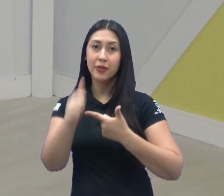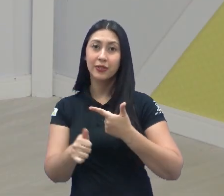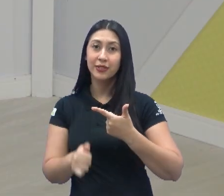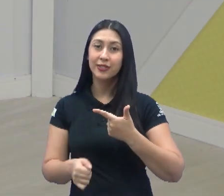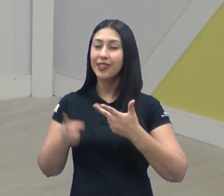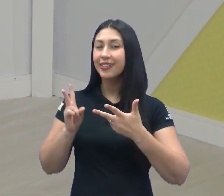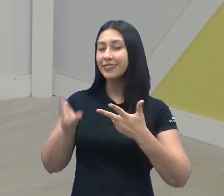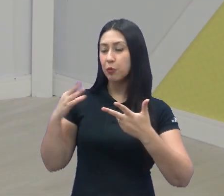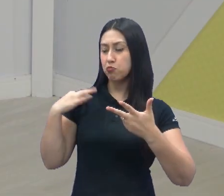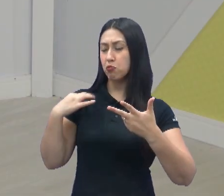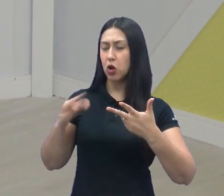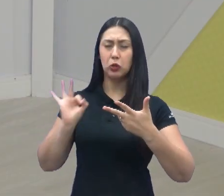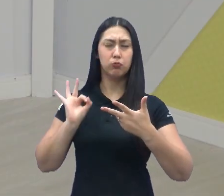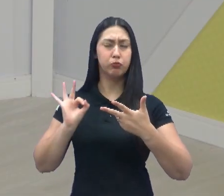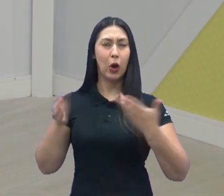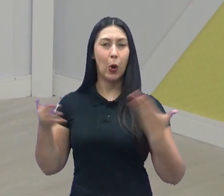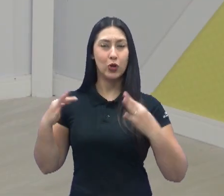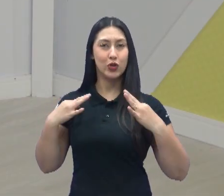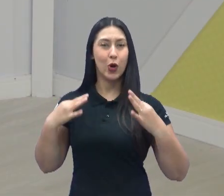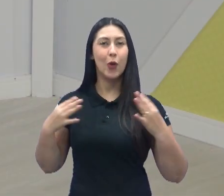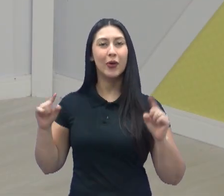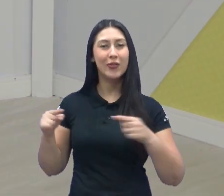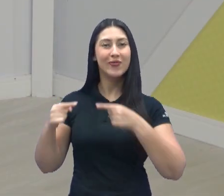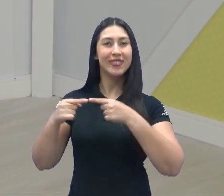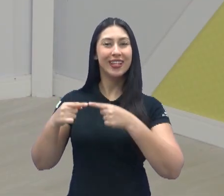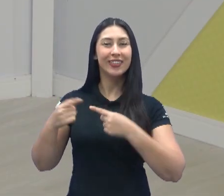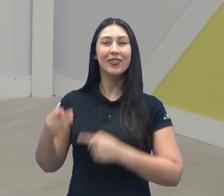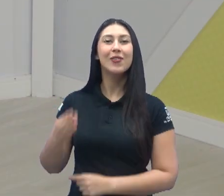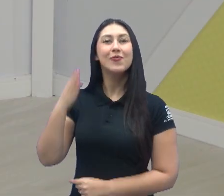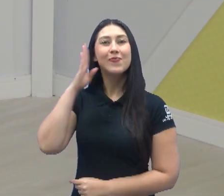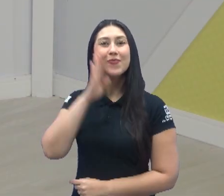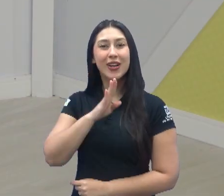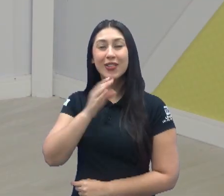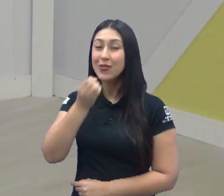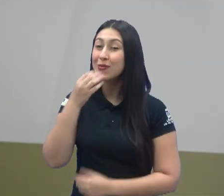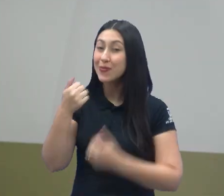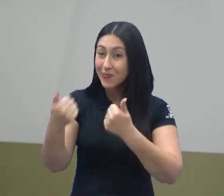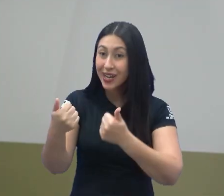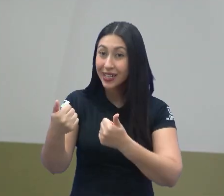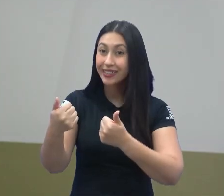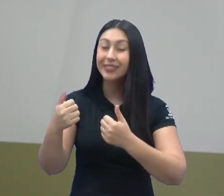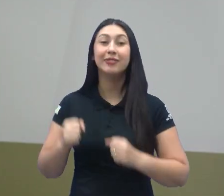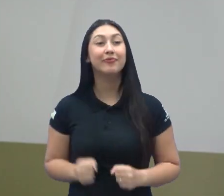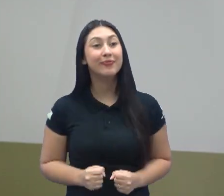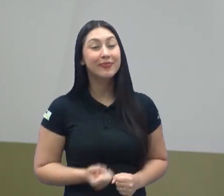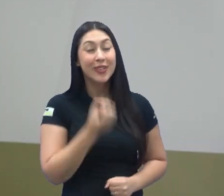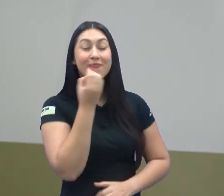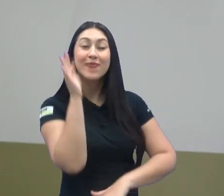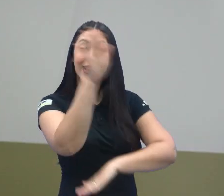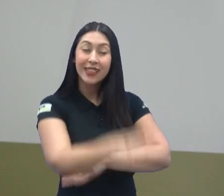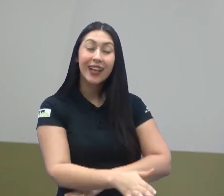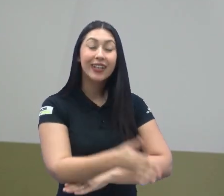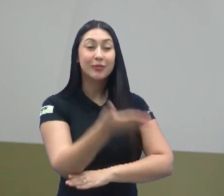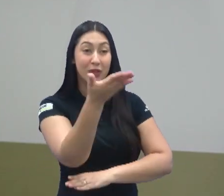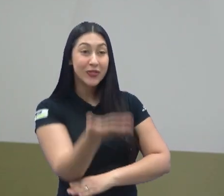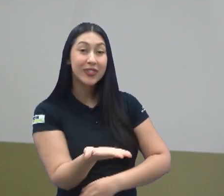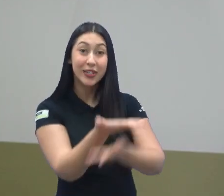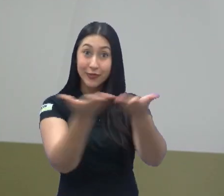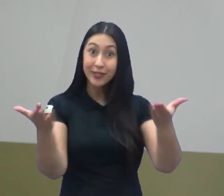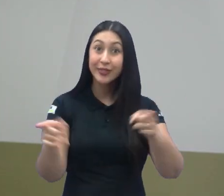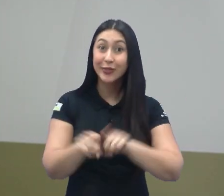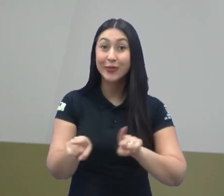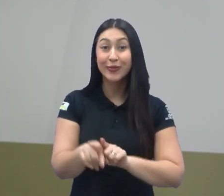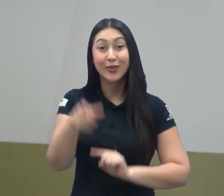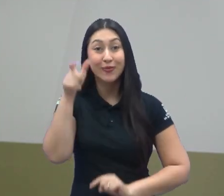bem vestido, hoje está uniformizado, o nosso querido Paulo Ricardo. Tudo bem, Paulito? Boa tarde. Boa tarde, Vieira. Boa tarde a todos que acompanham a Hora